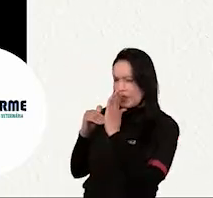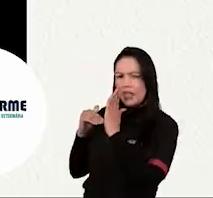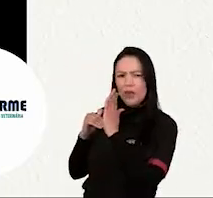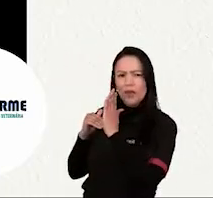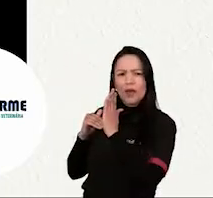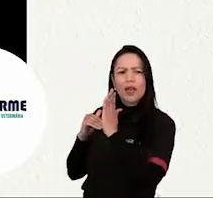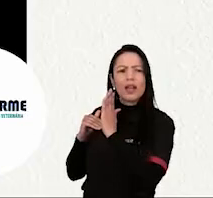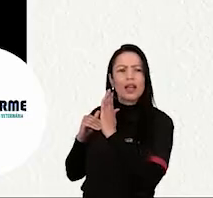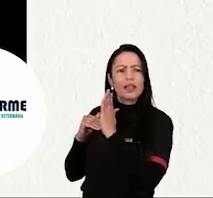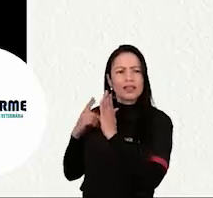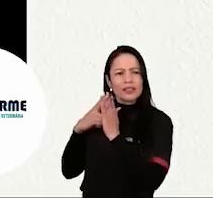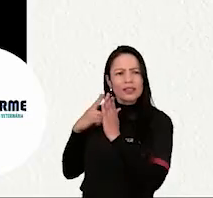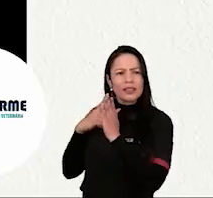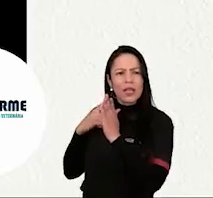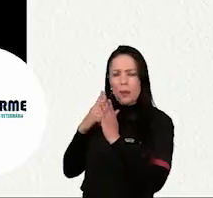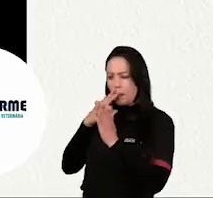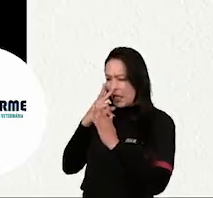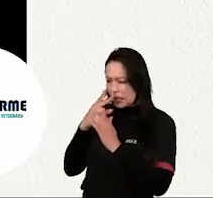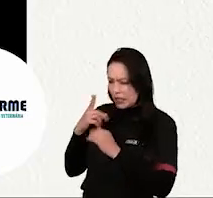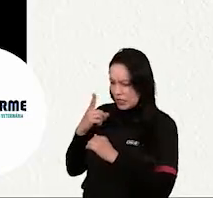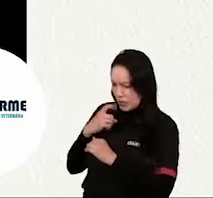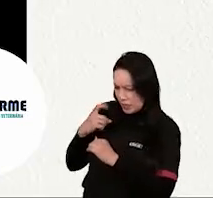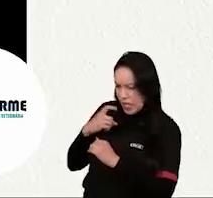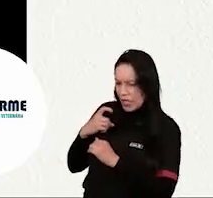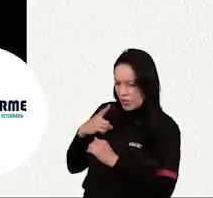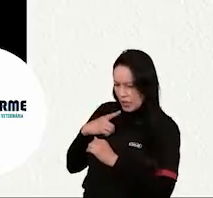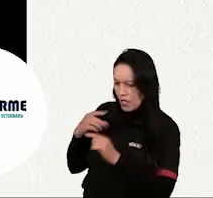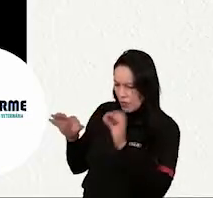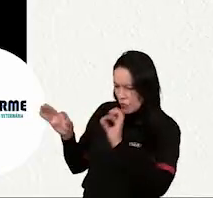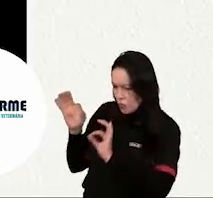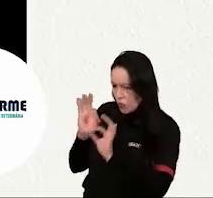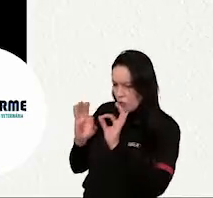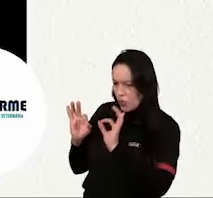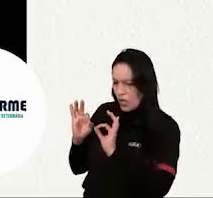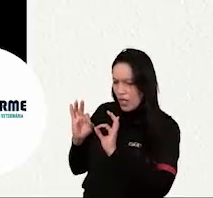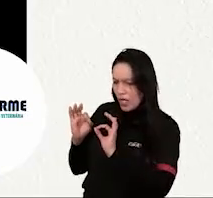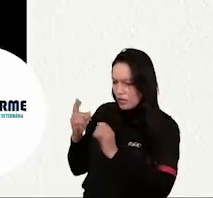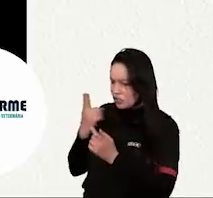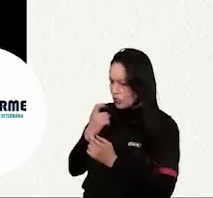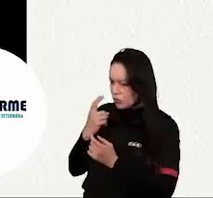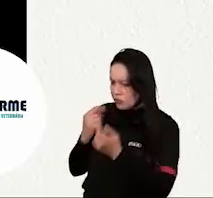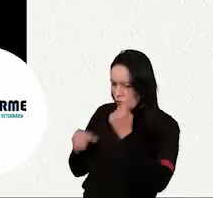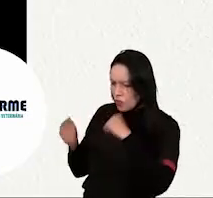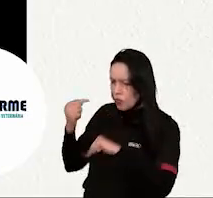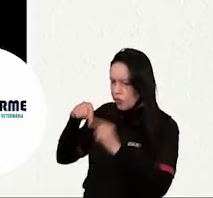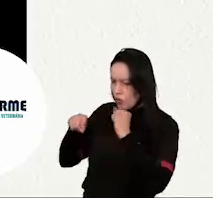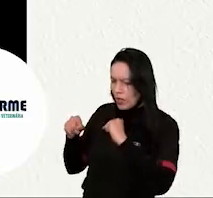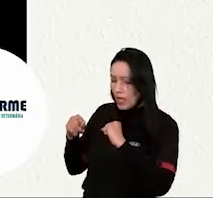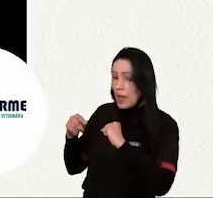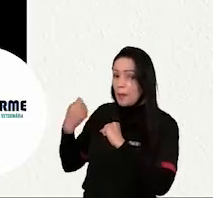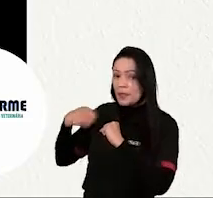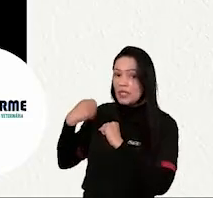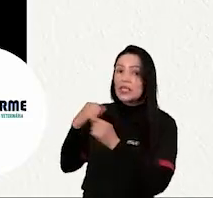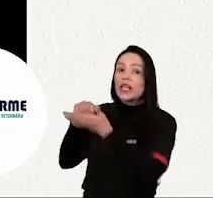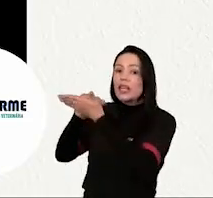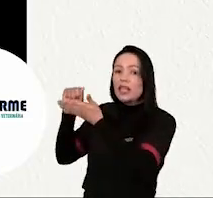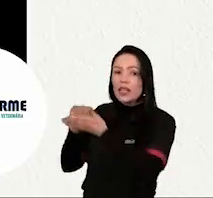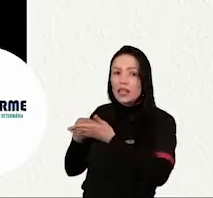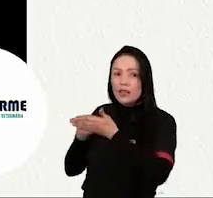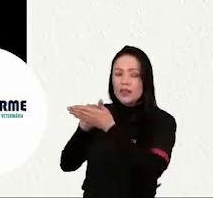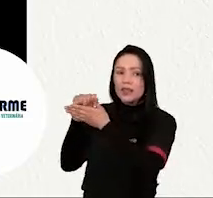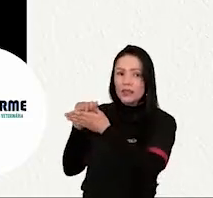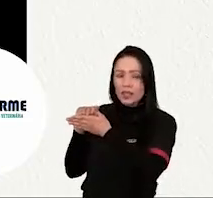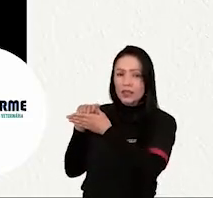horizontal, bastante irrigada, vascularizada, e a gente já lava um pouquinho essa orelha antes para poder fazer o vídeo e mostrar para